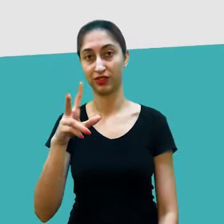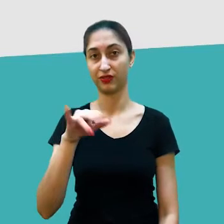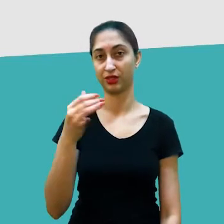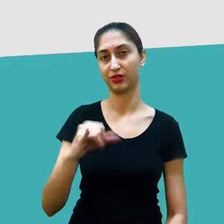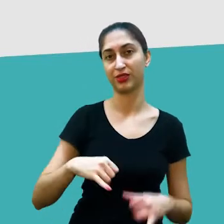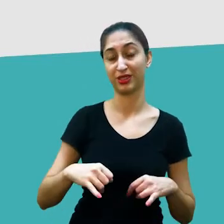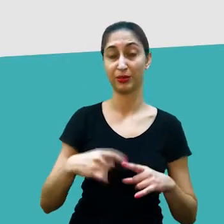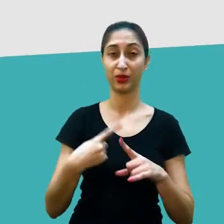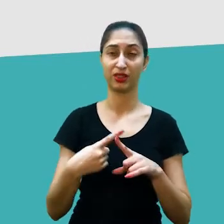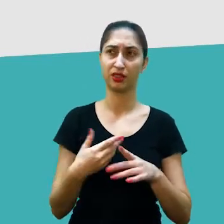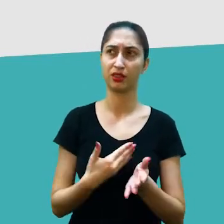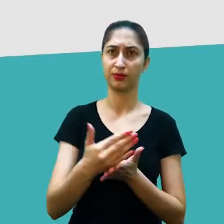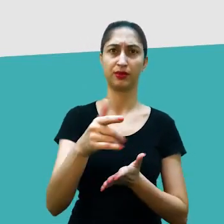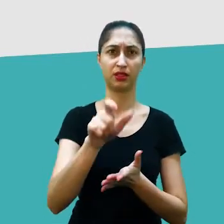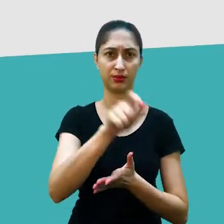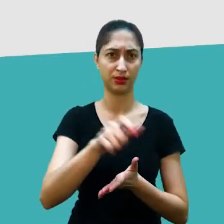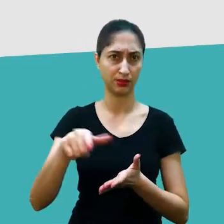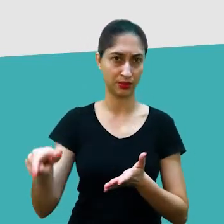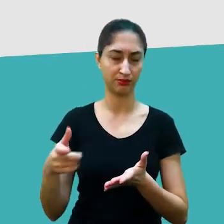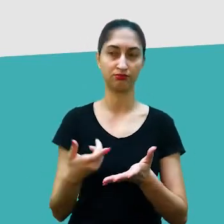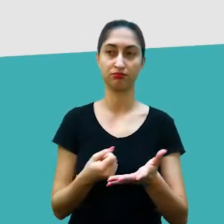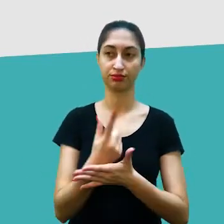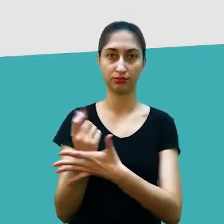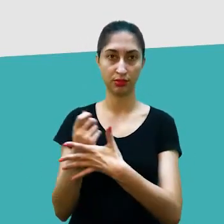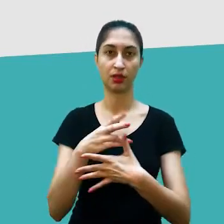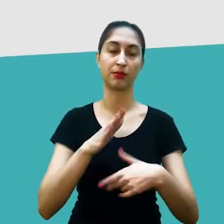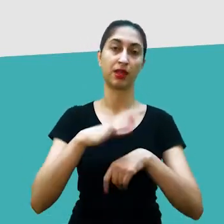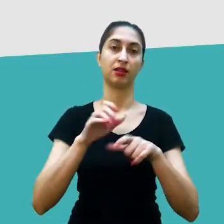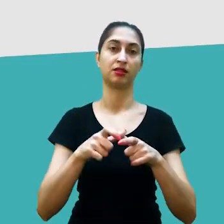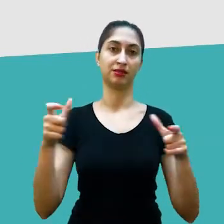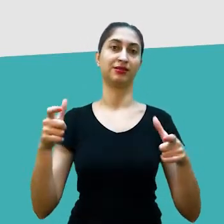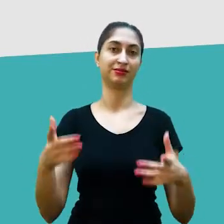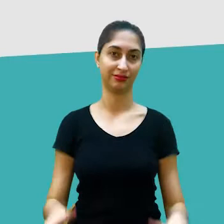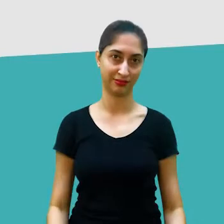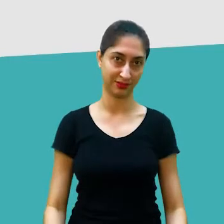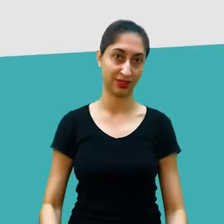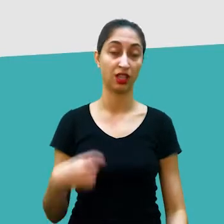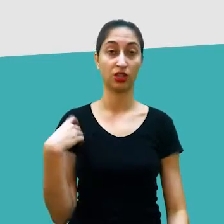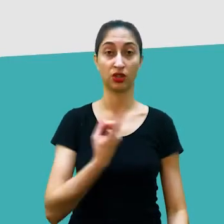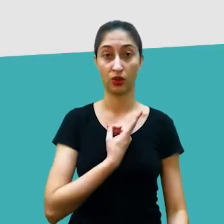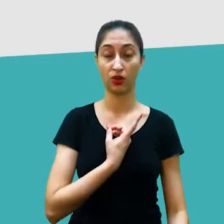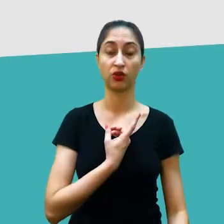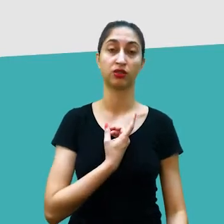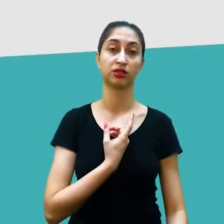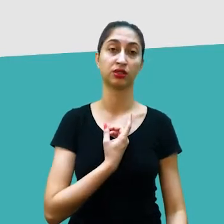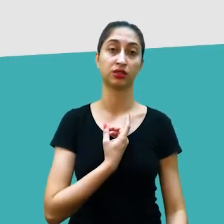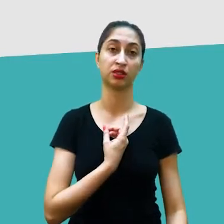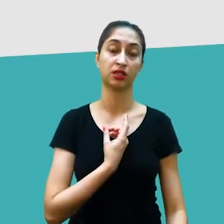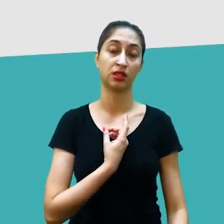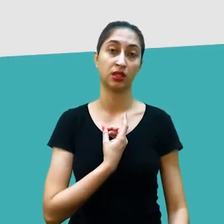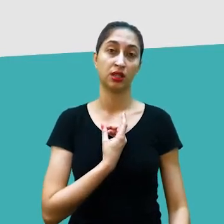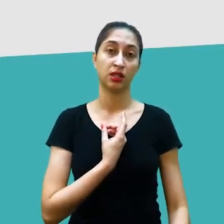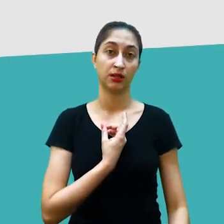a partir dos consumidores vai ser muito maior, né? Então, a gente é inovador nesse ponto, a gente se chama,